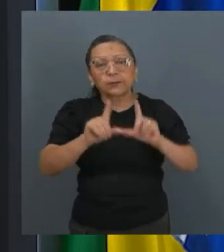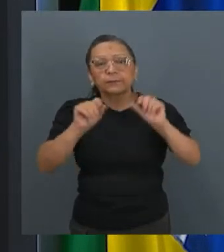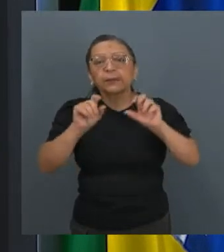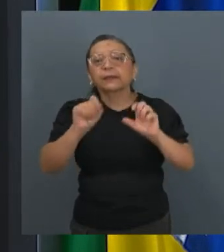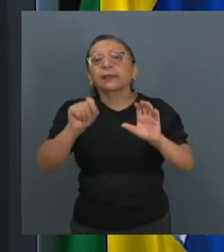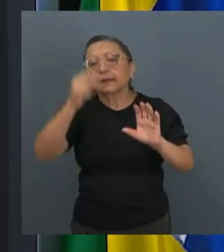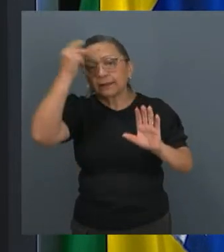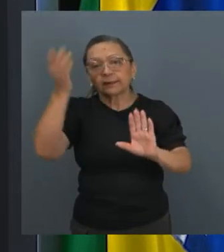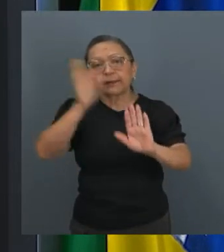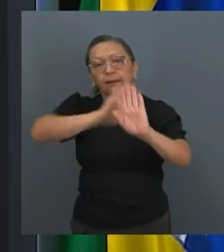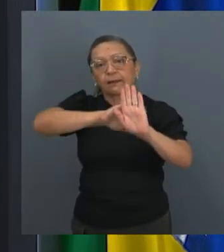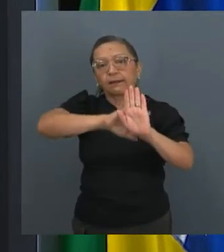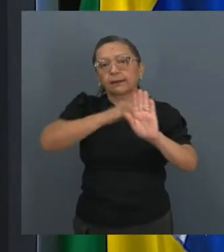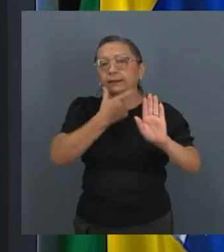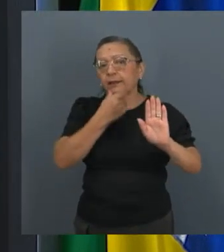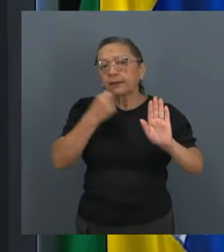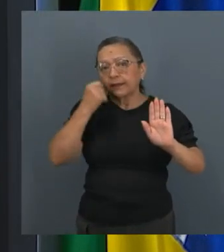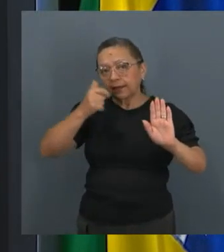de Moraes?